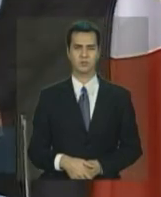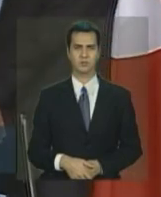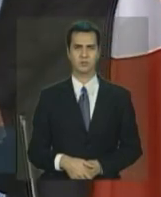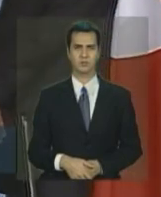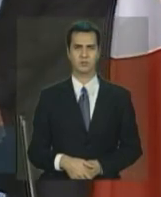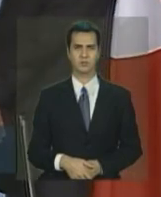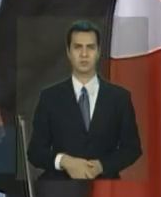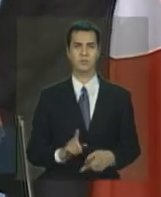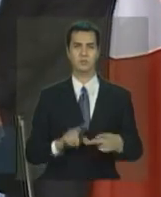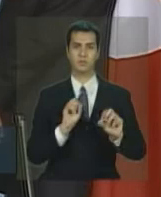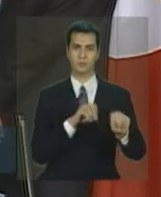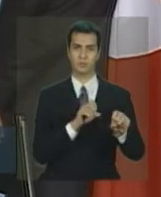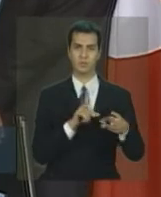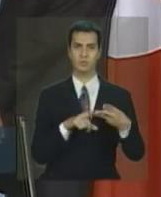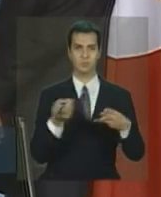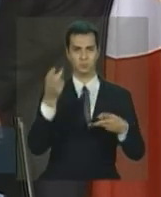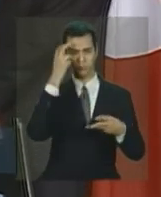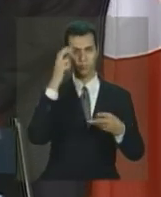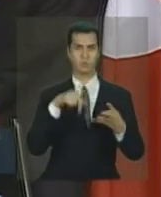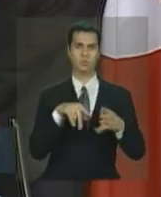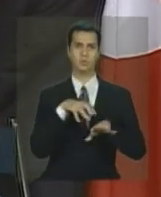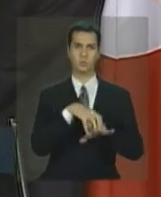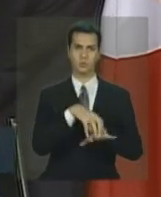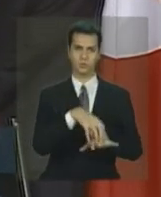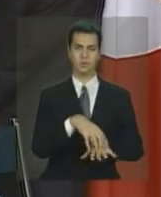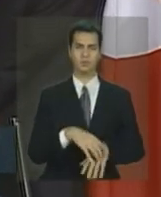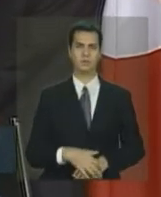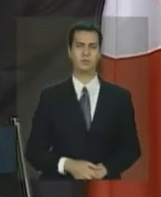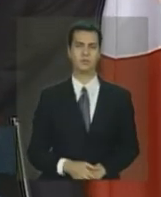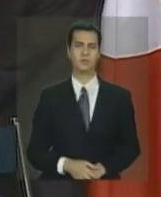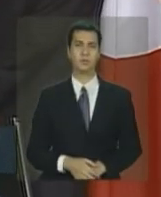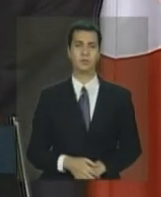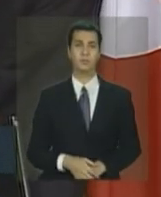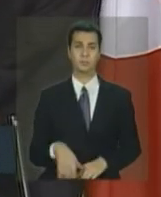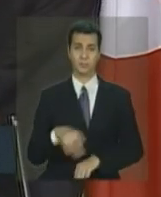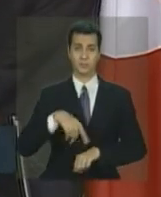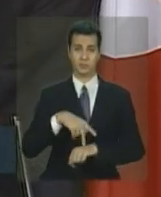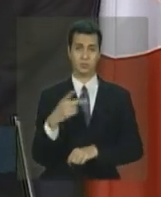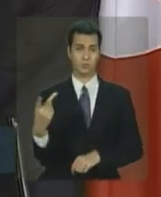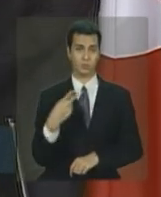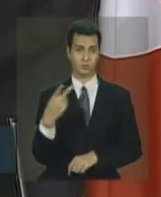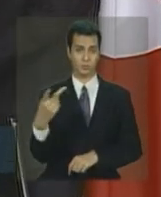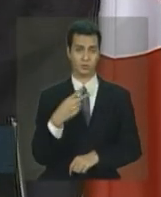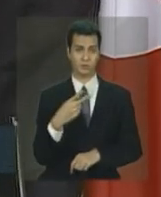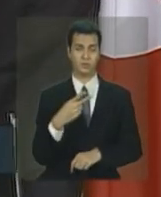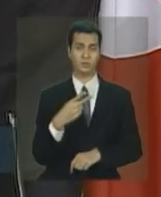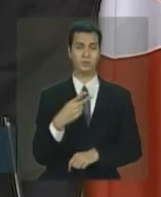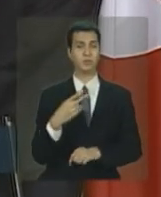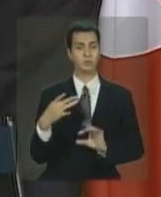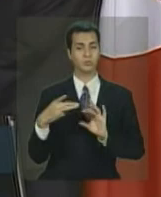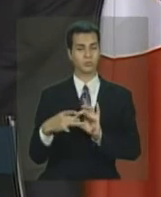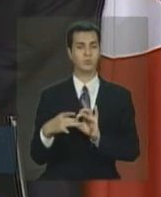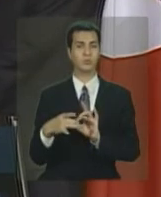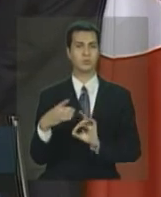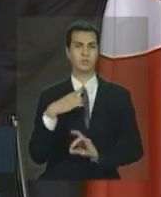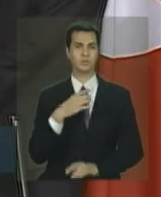na educação, na cultura e turismo. Os dois países, combinados,